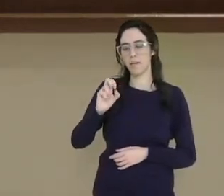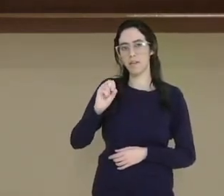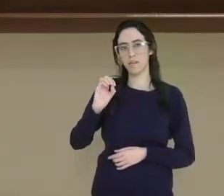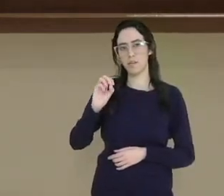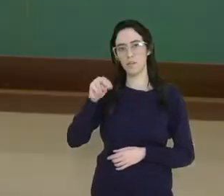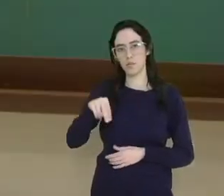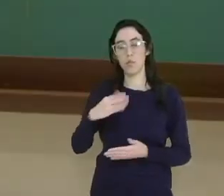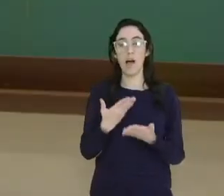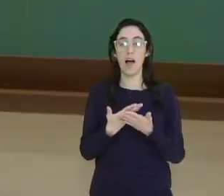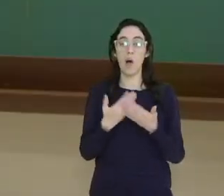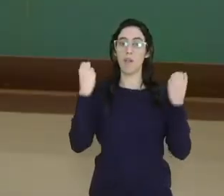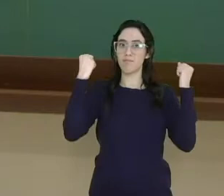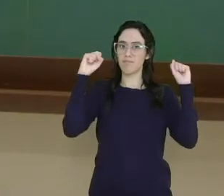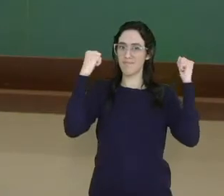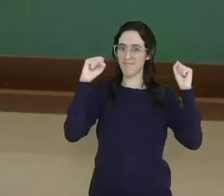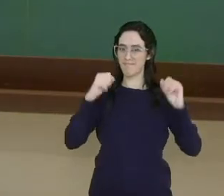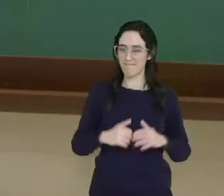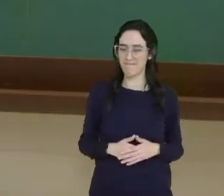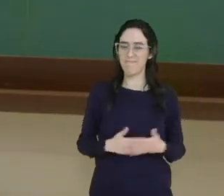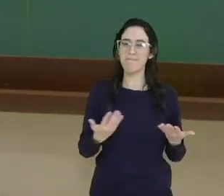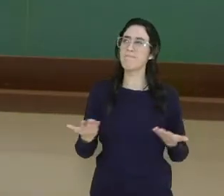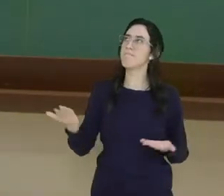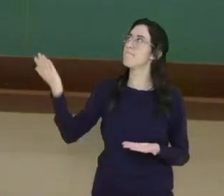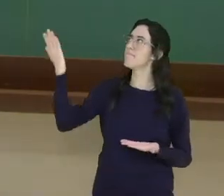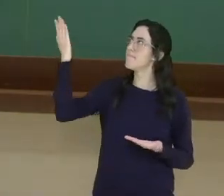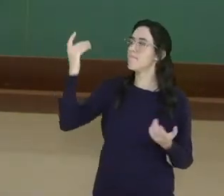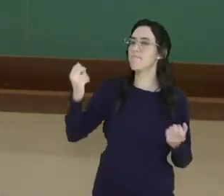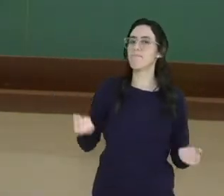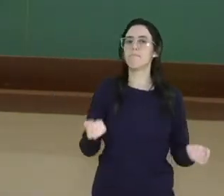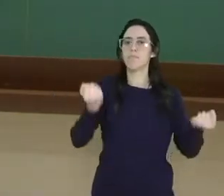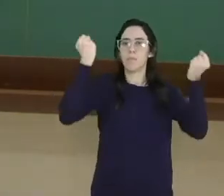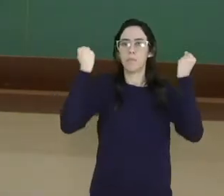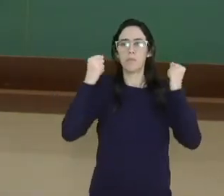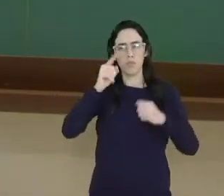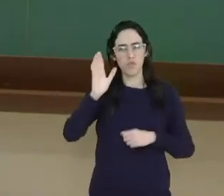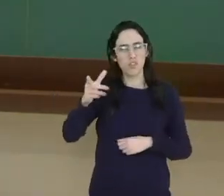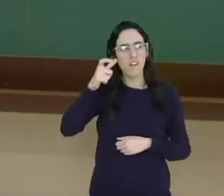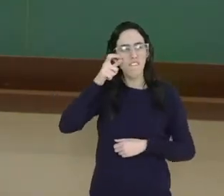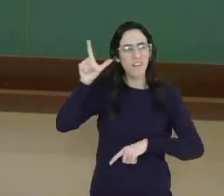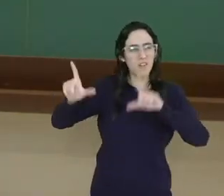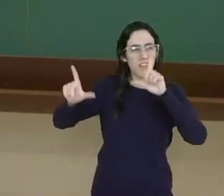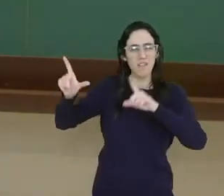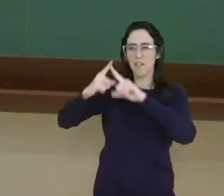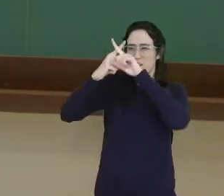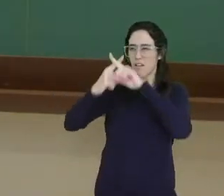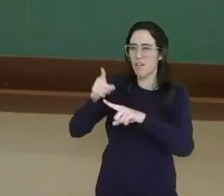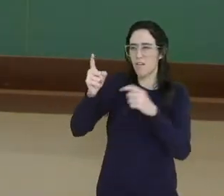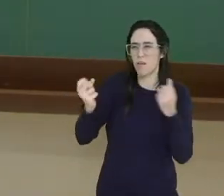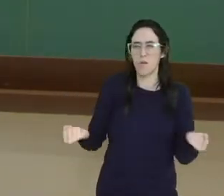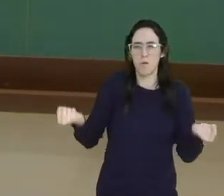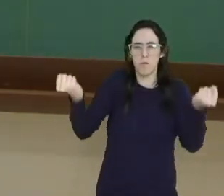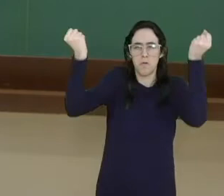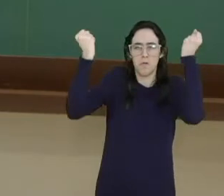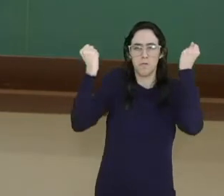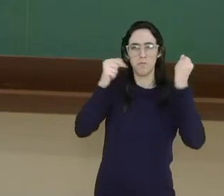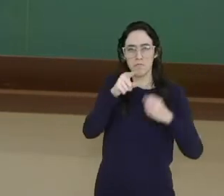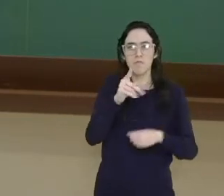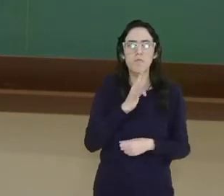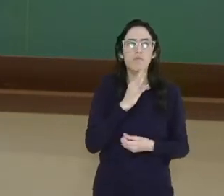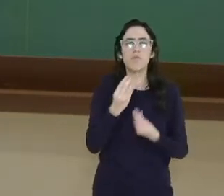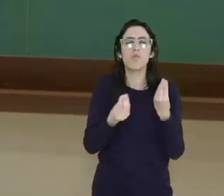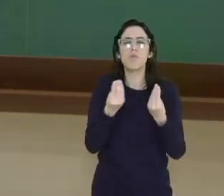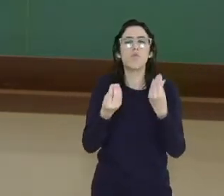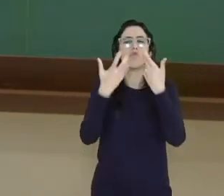Física. Levantamento de peso, você já assistiu alguma competição desse esporte? Sabe como que ela